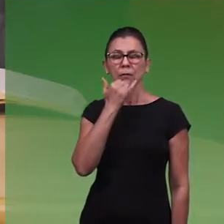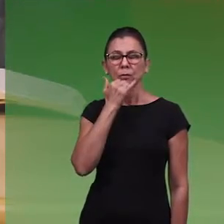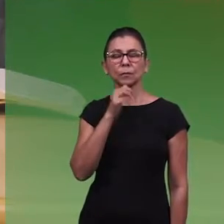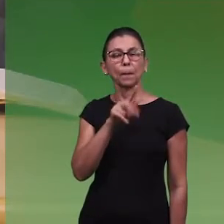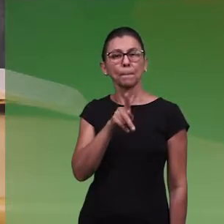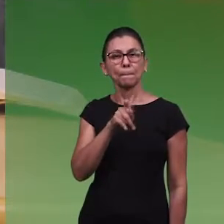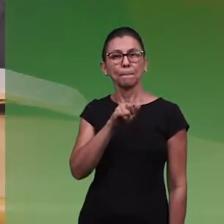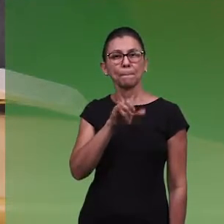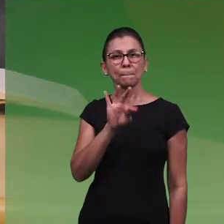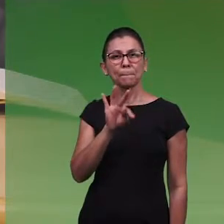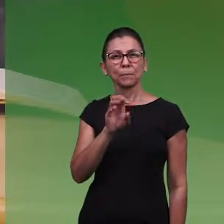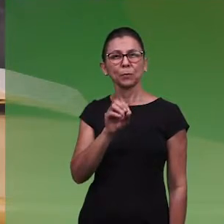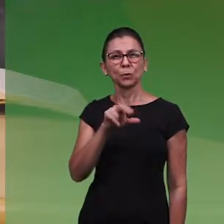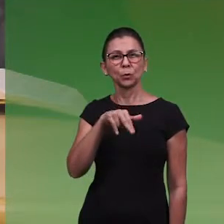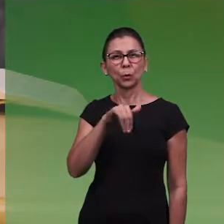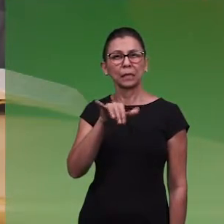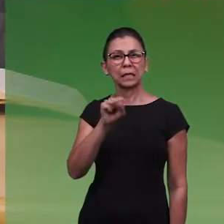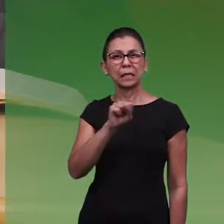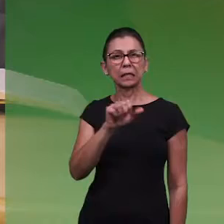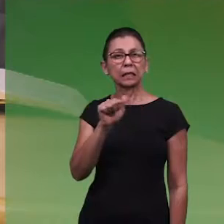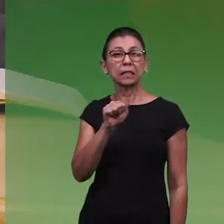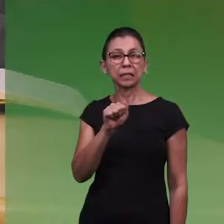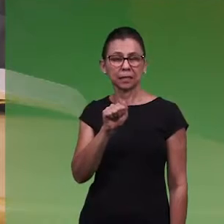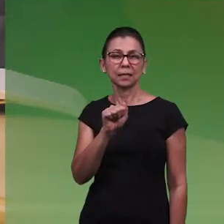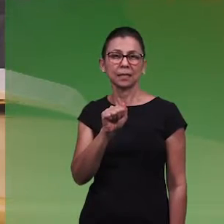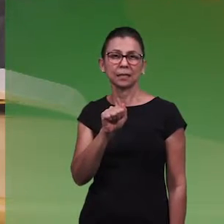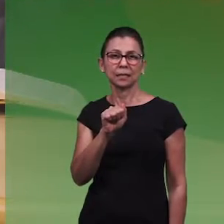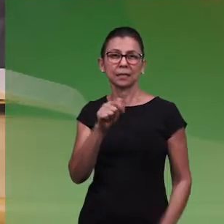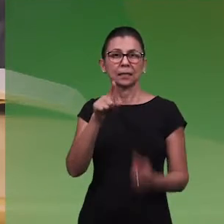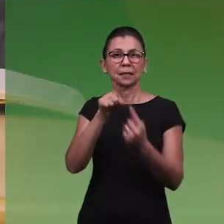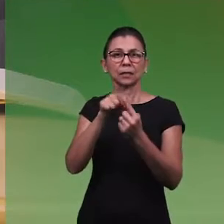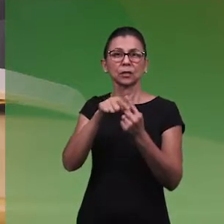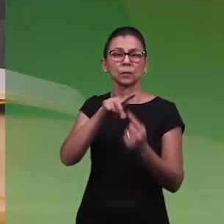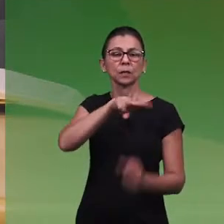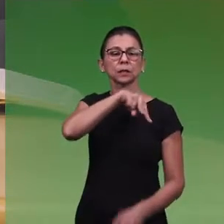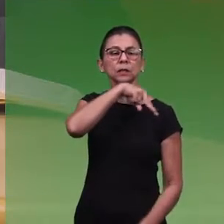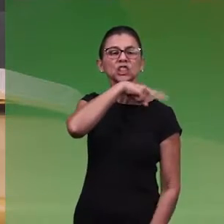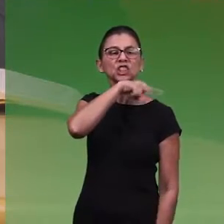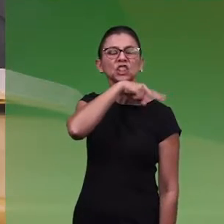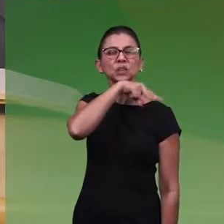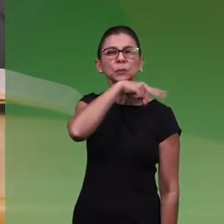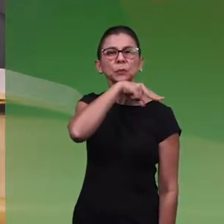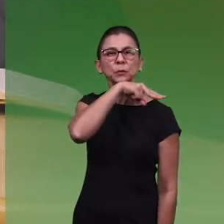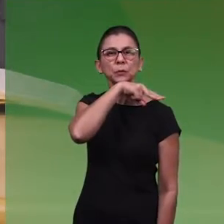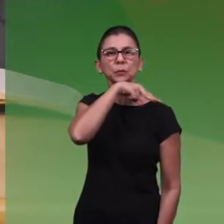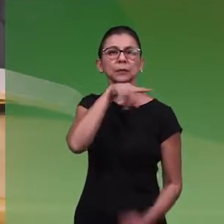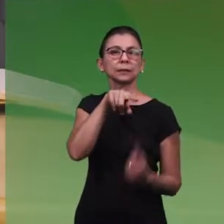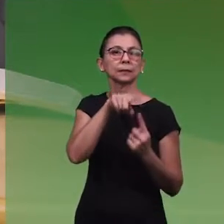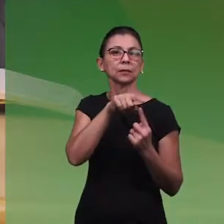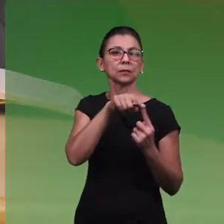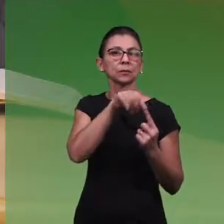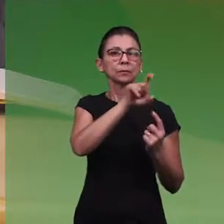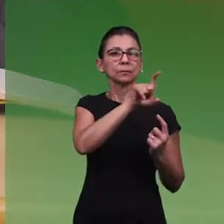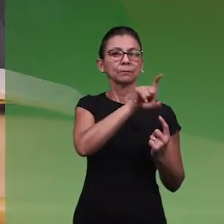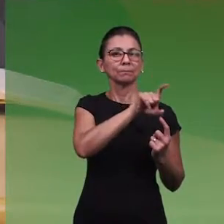a pessoa que adivinha pelo poder da serpente, que é o adversário. É a pessoa que adivinha pelo